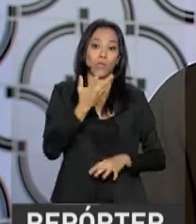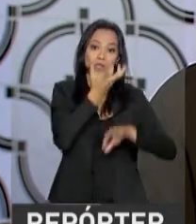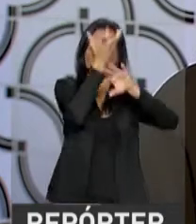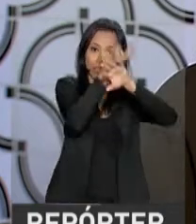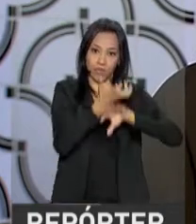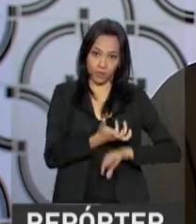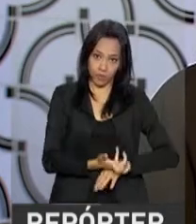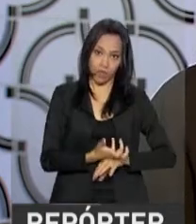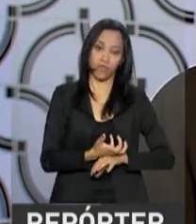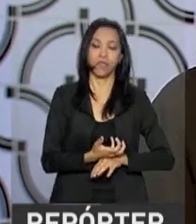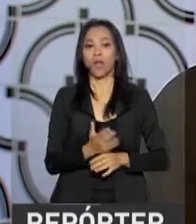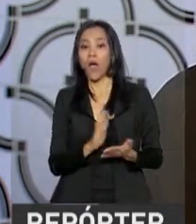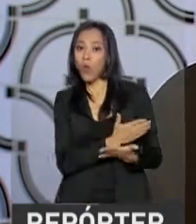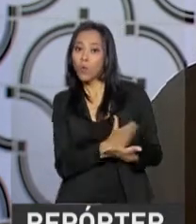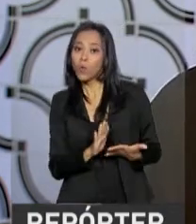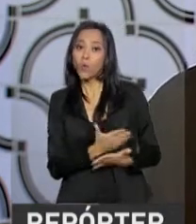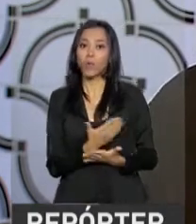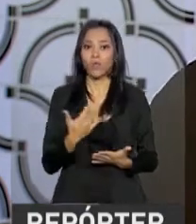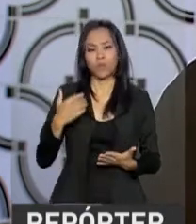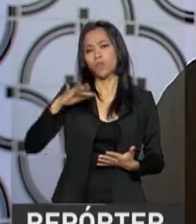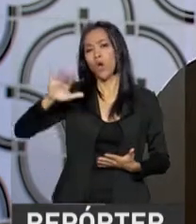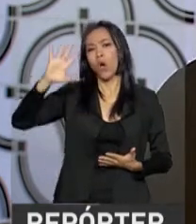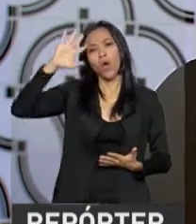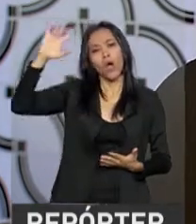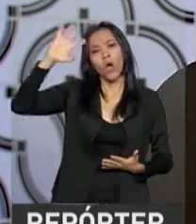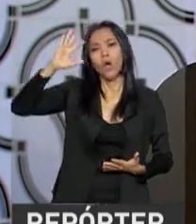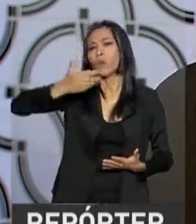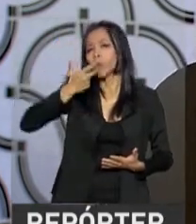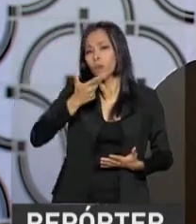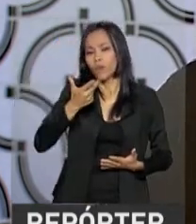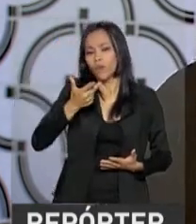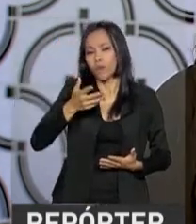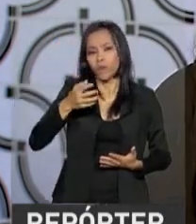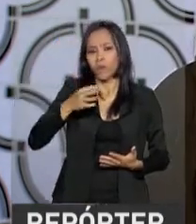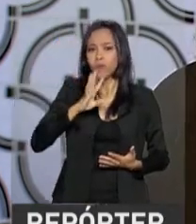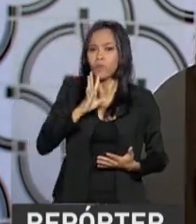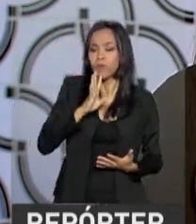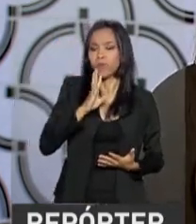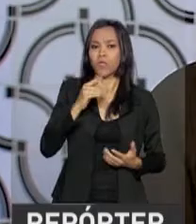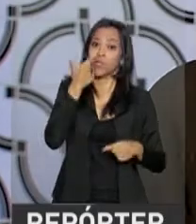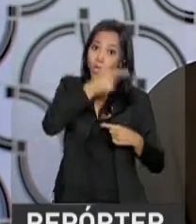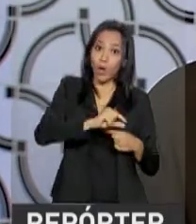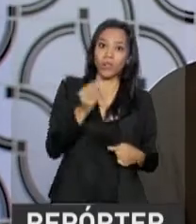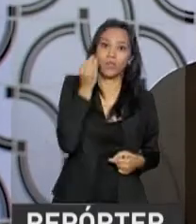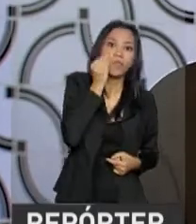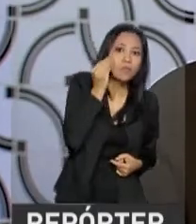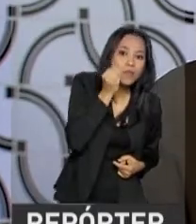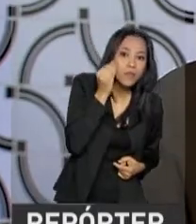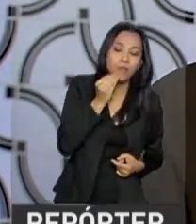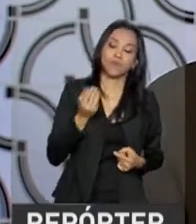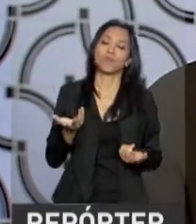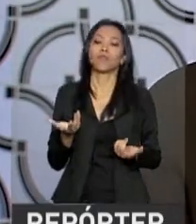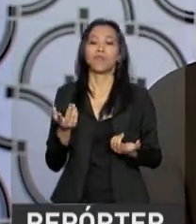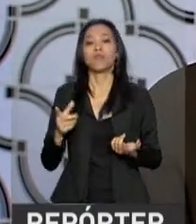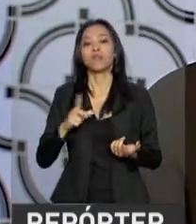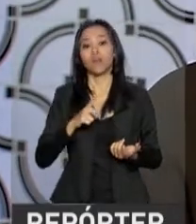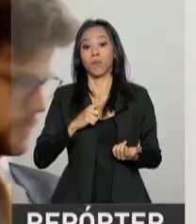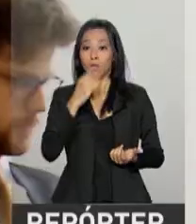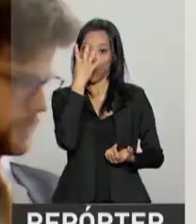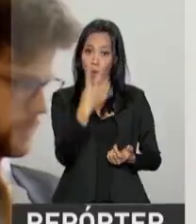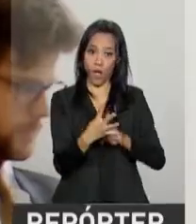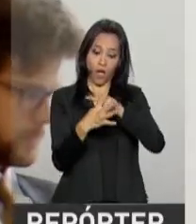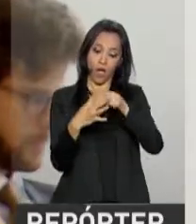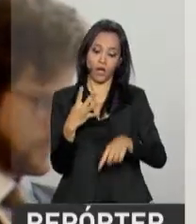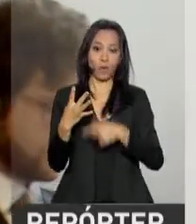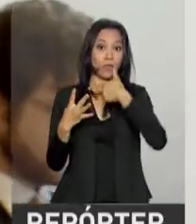as quais algumas mais teóricas, outras que pretendem ser mais práticas, e também 4 idiomas estrangeiros.